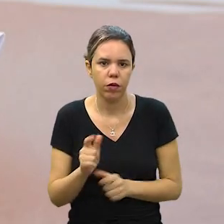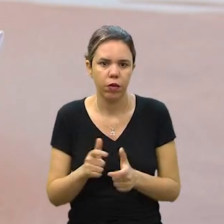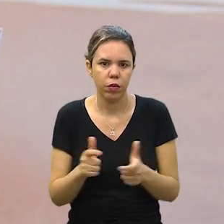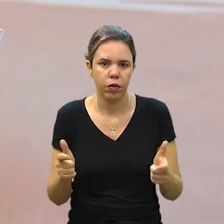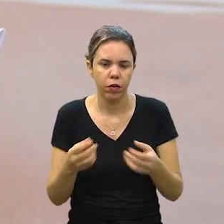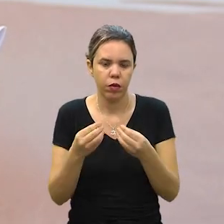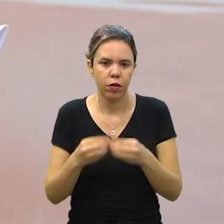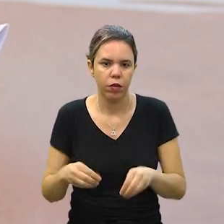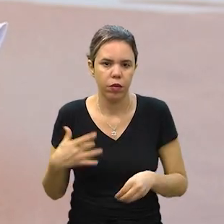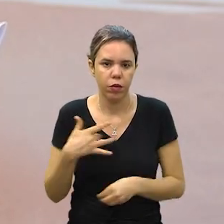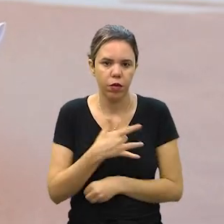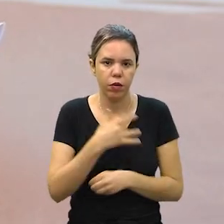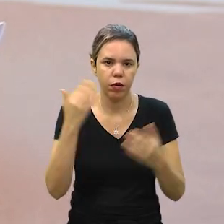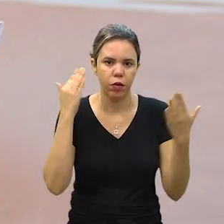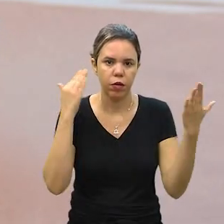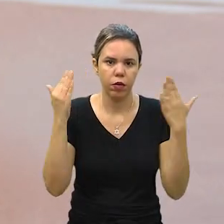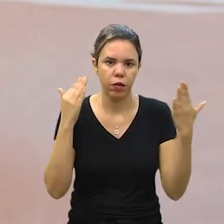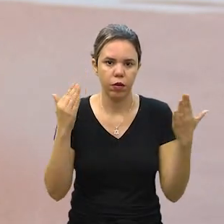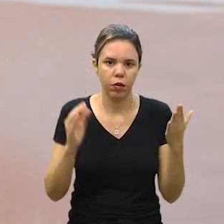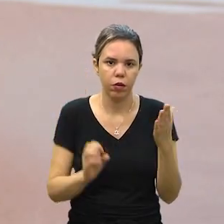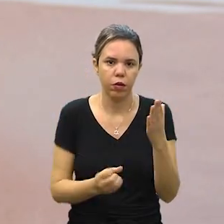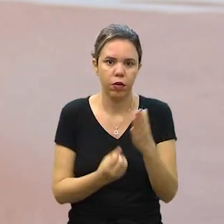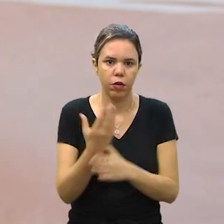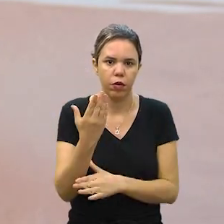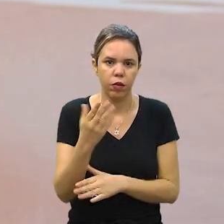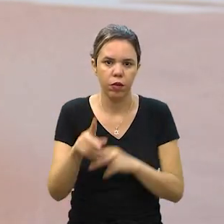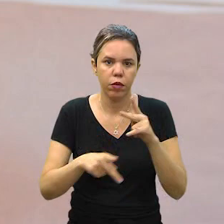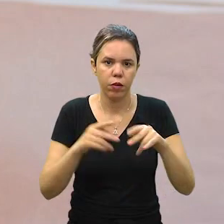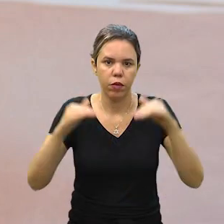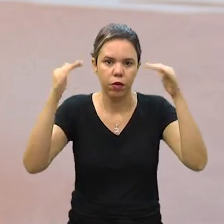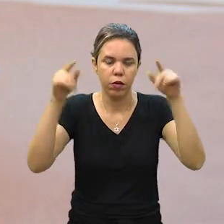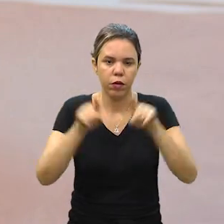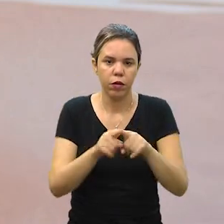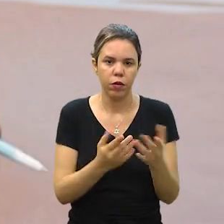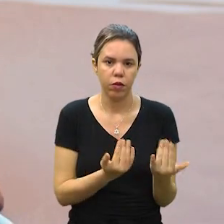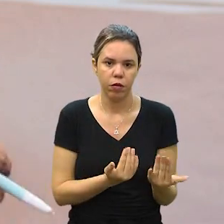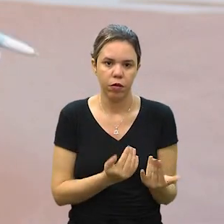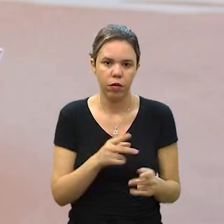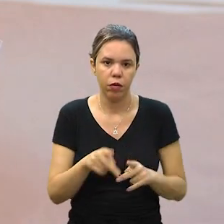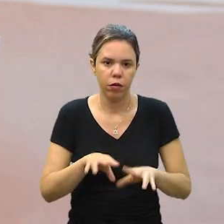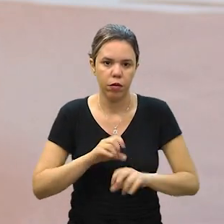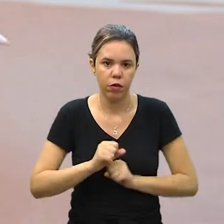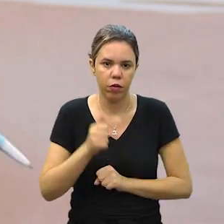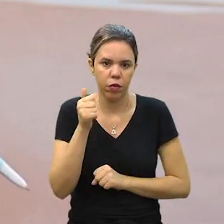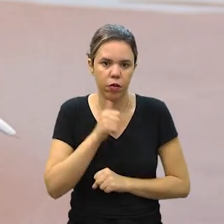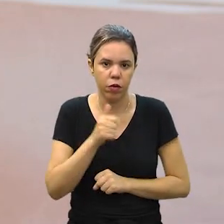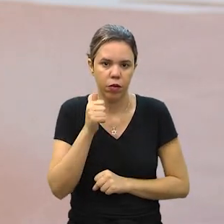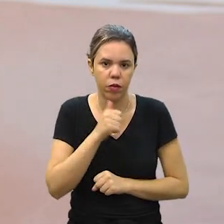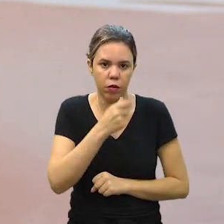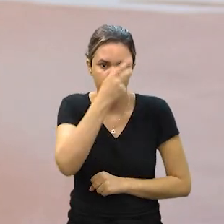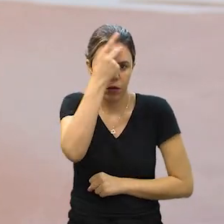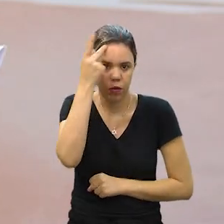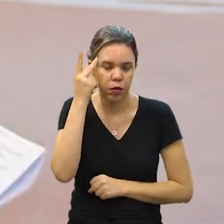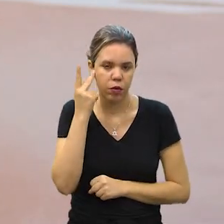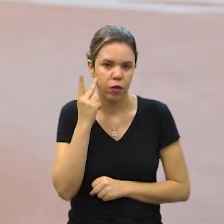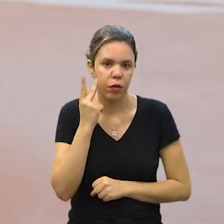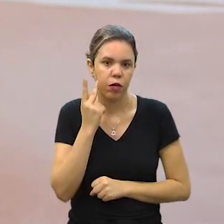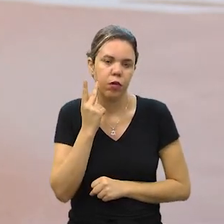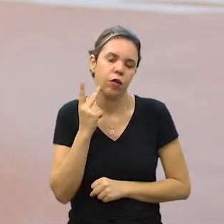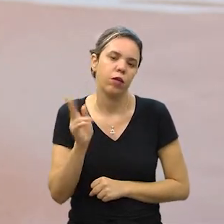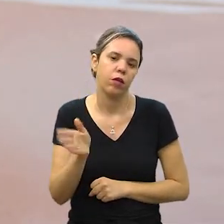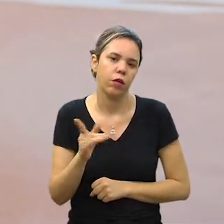o maior impacto na saúde mental ocorreu nos adultos e também jovens, mulheres e pessoas